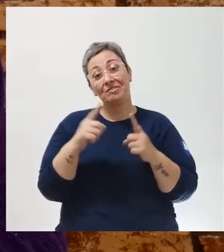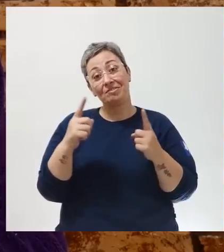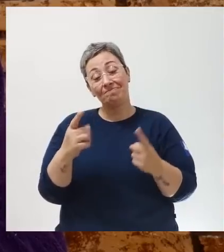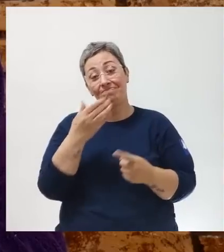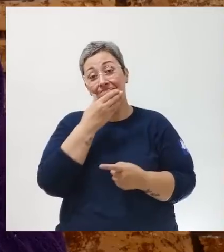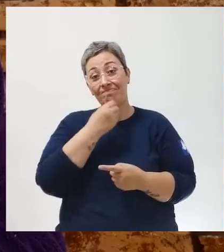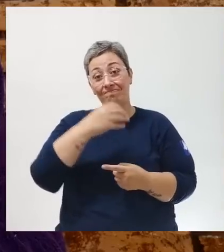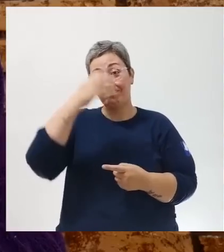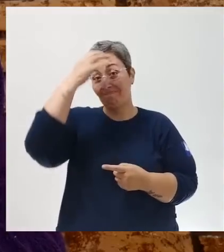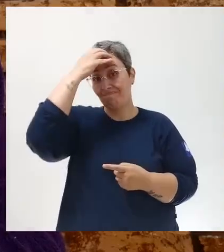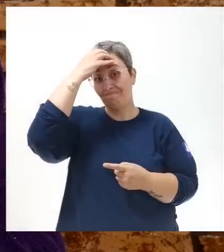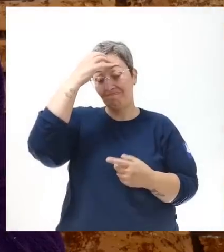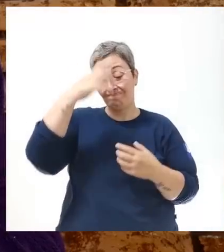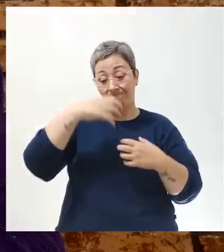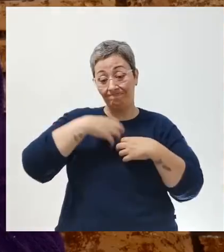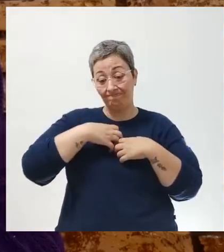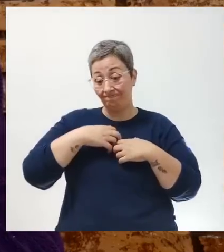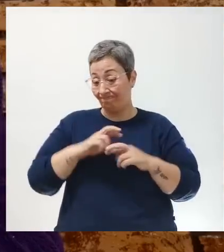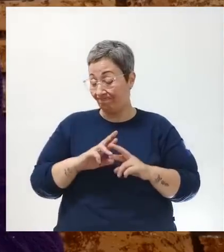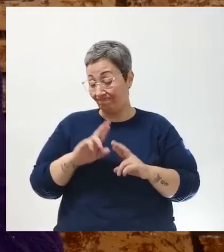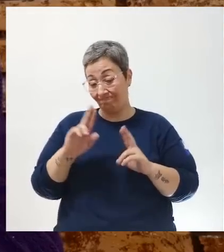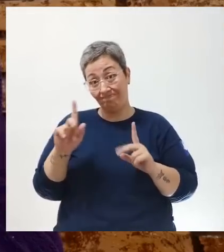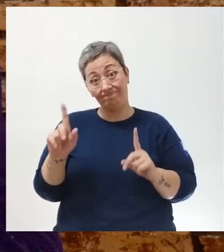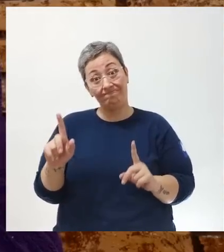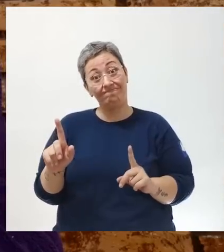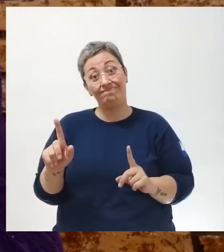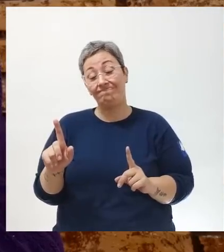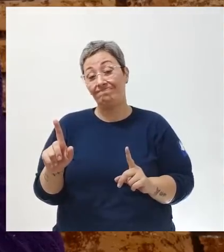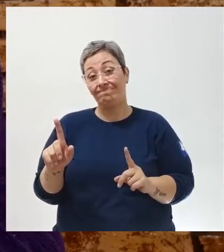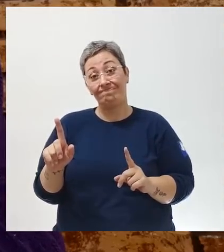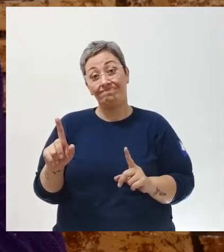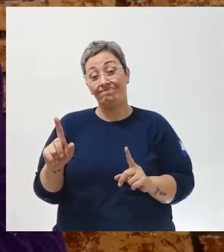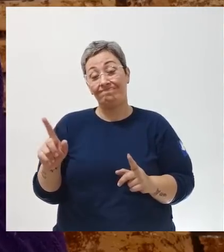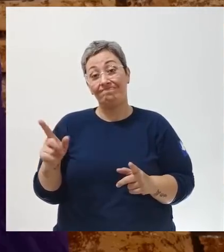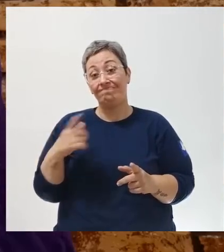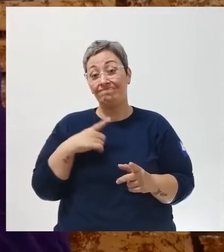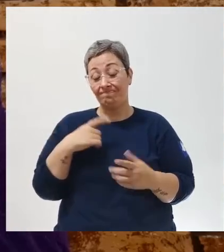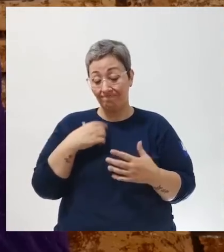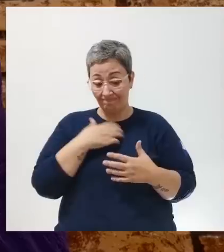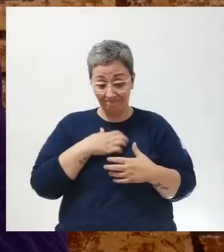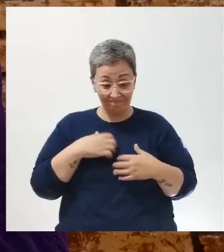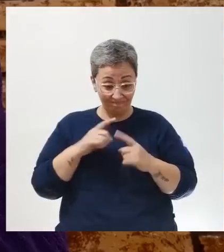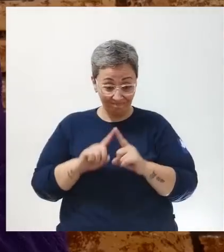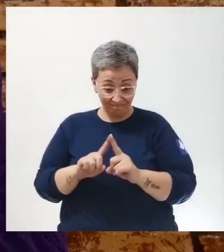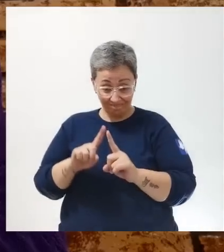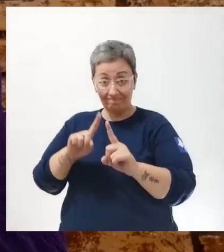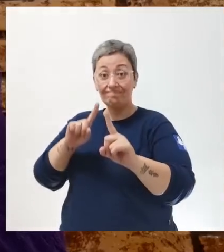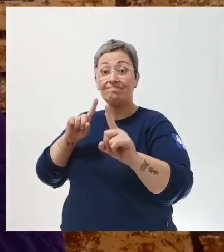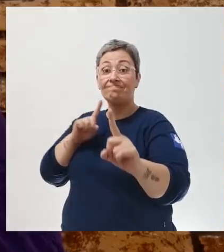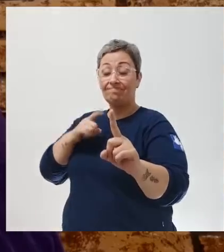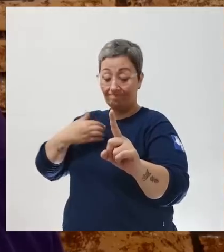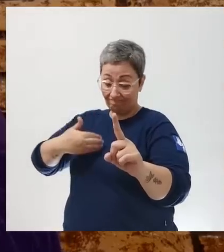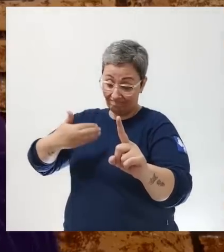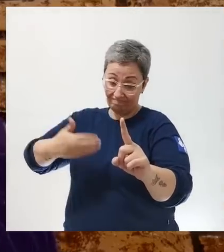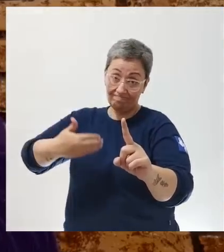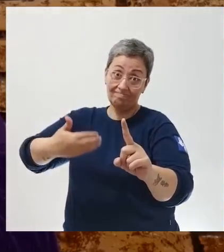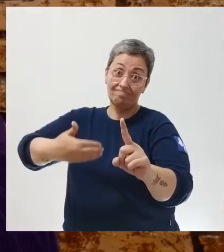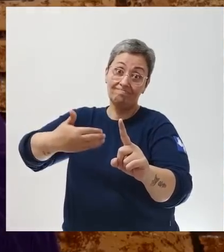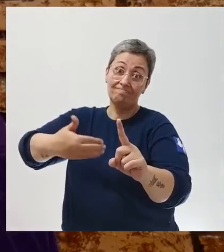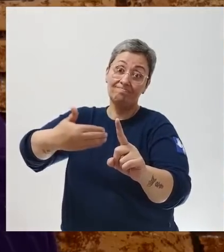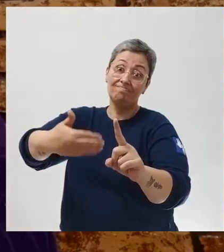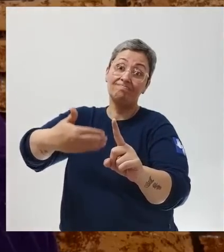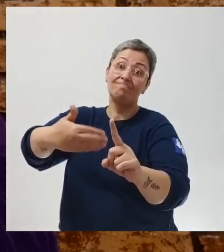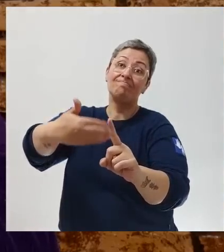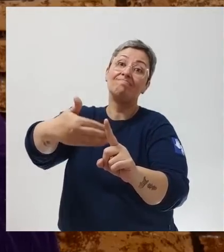Mas o rei não era mais o rei daquele dia. Entre ele e a ideia estava todo